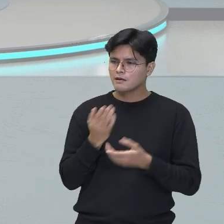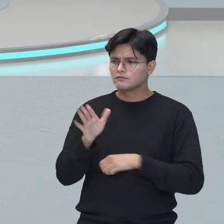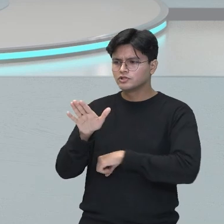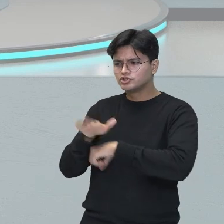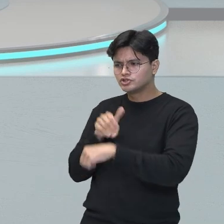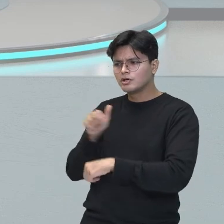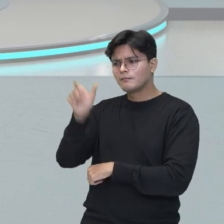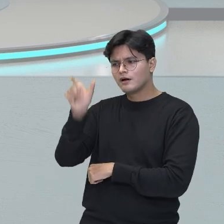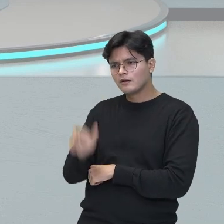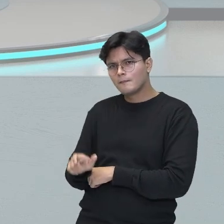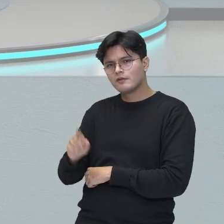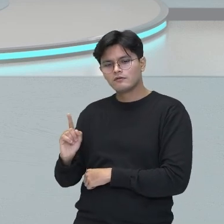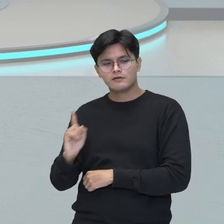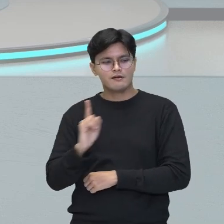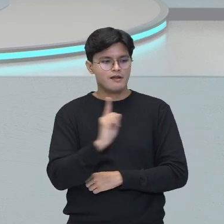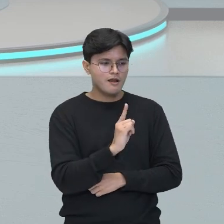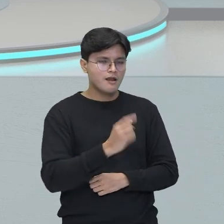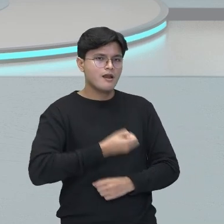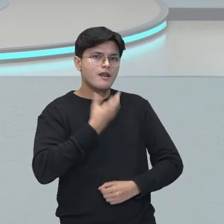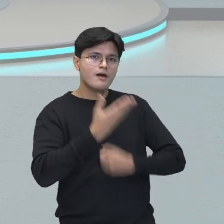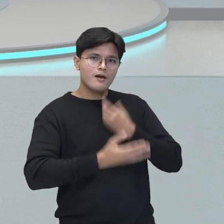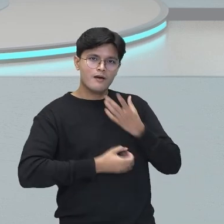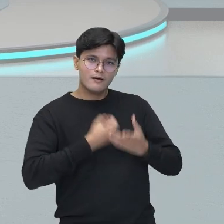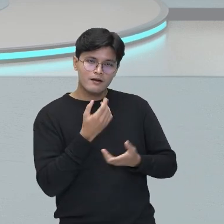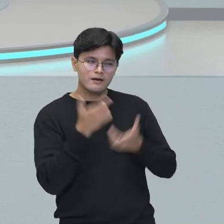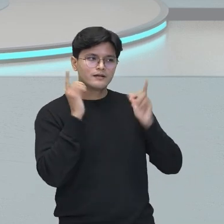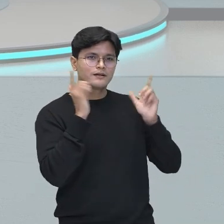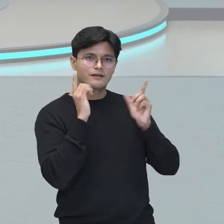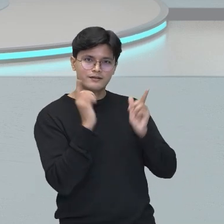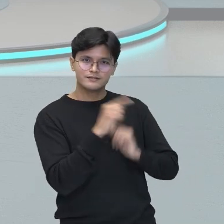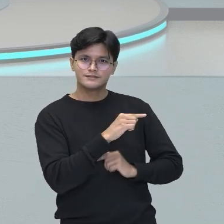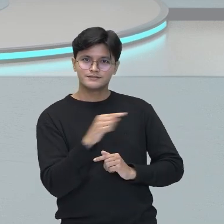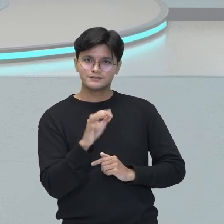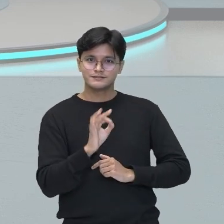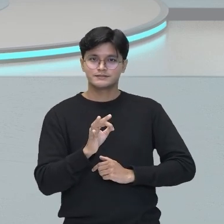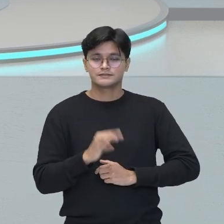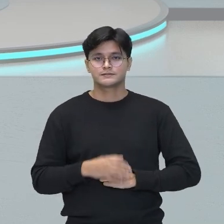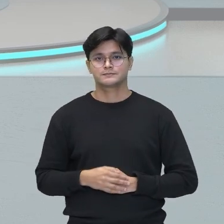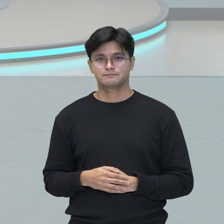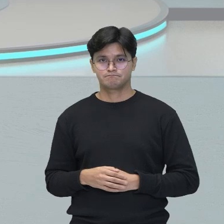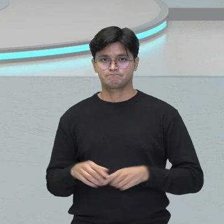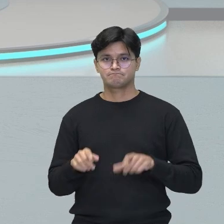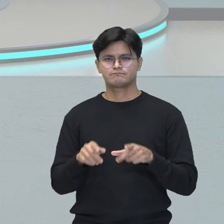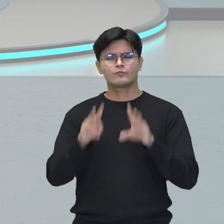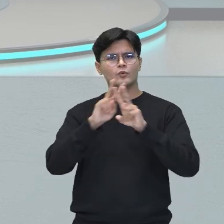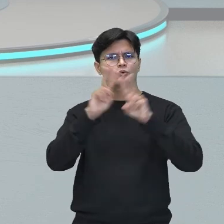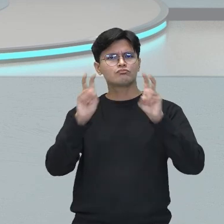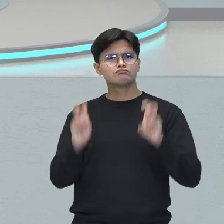prosadores as pessoas que escreviam para entretê-los temas qual eram os temas dessa